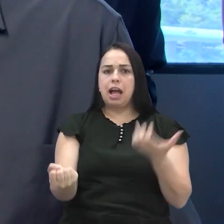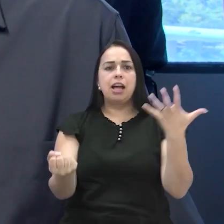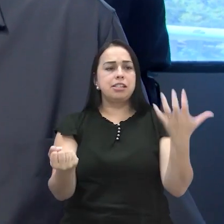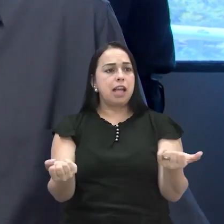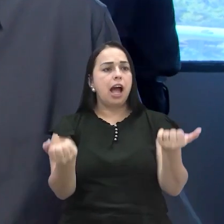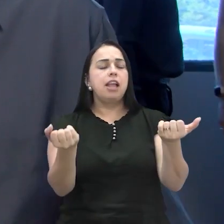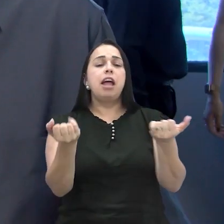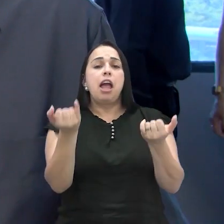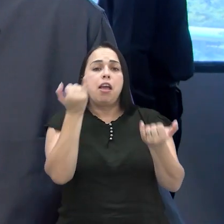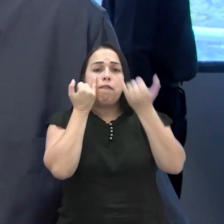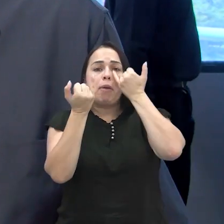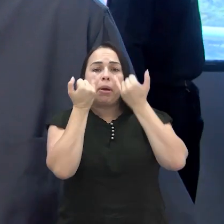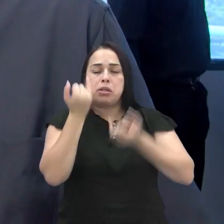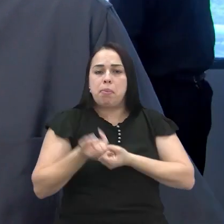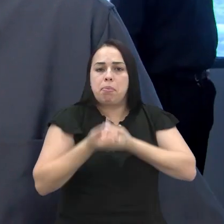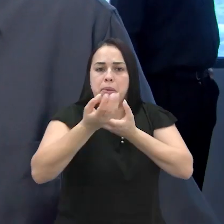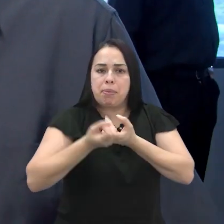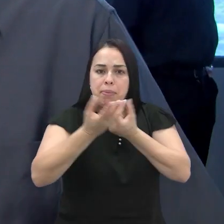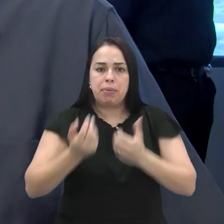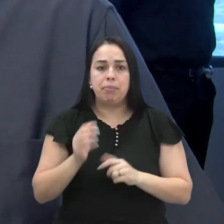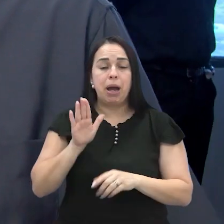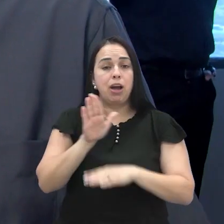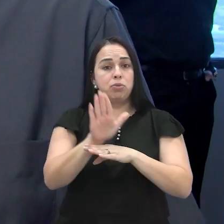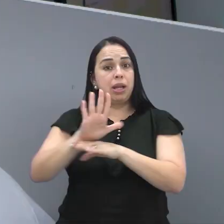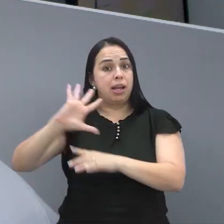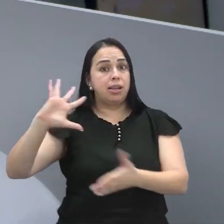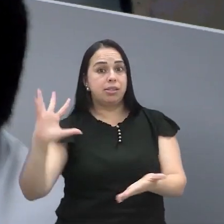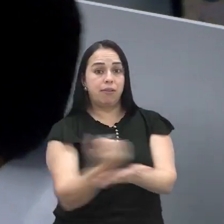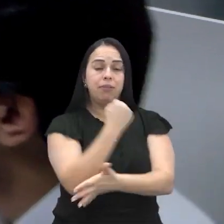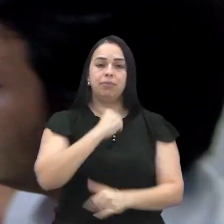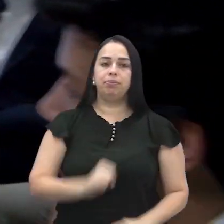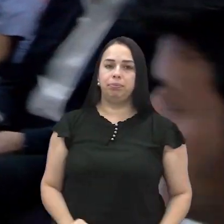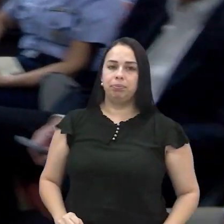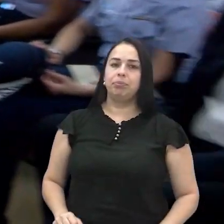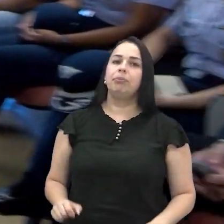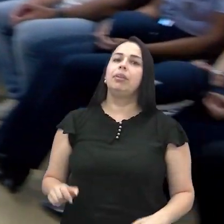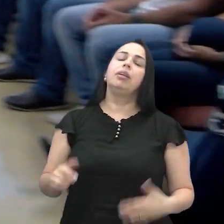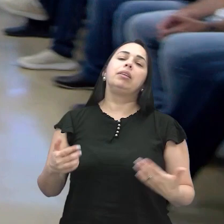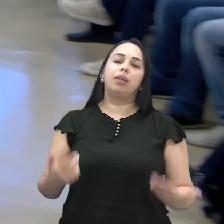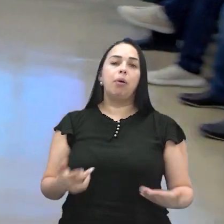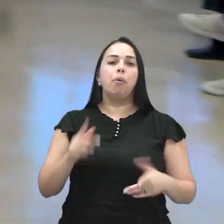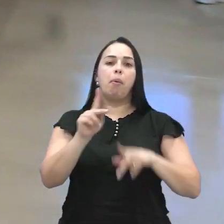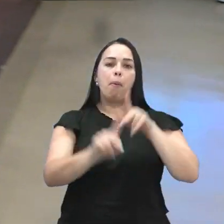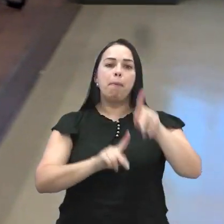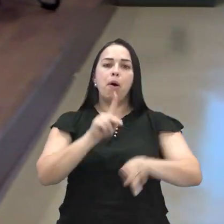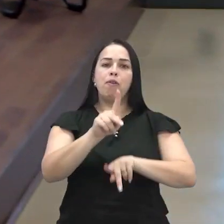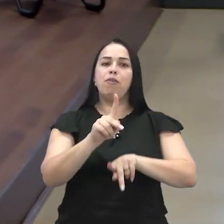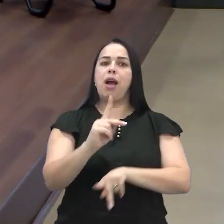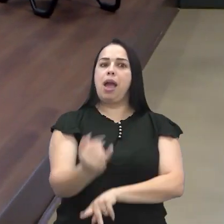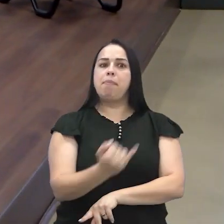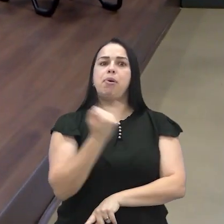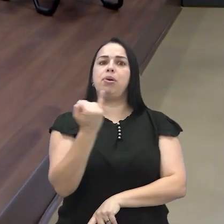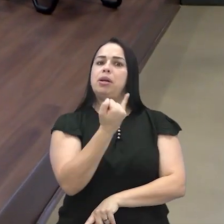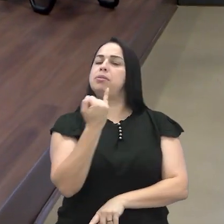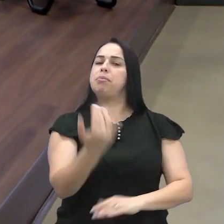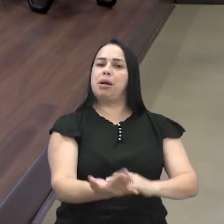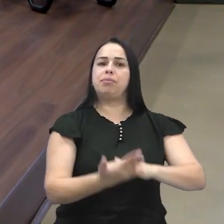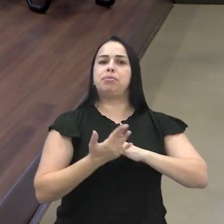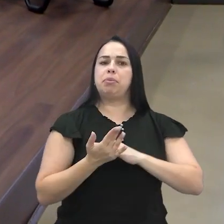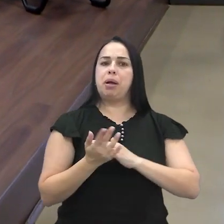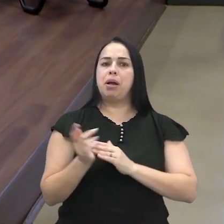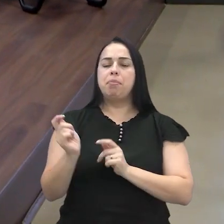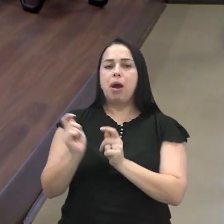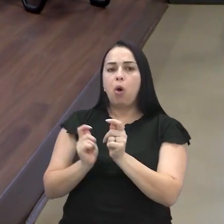que essa informação pode salvar muitas vidas. Os vereadores também veem o engajamento da população como fundamental